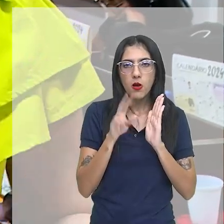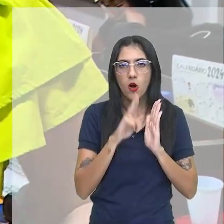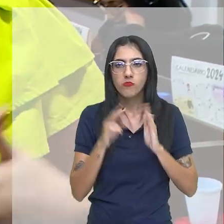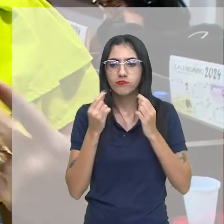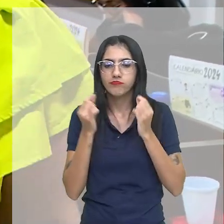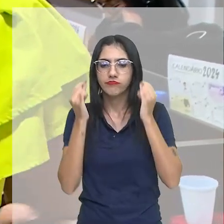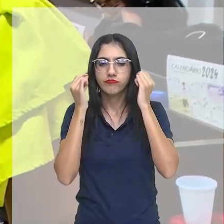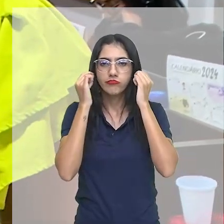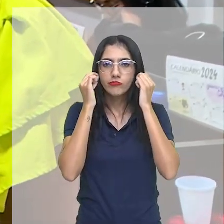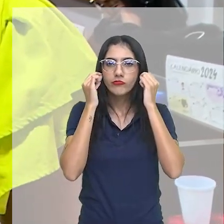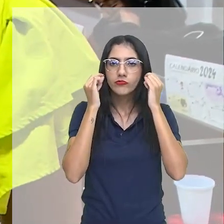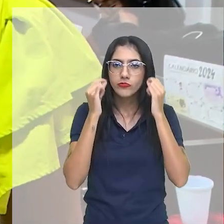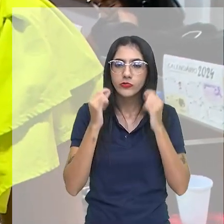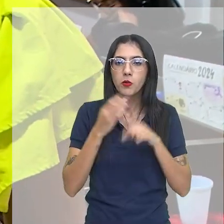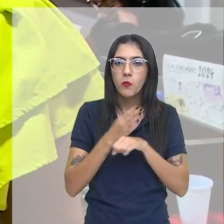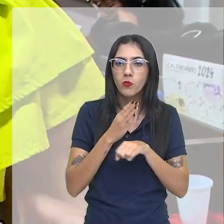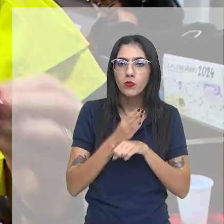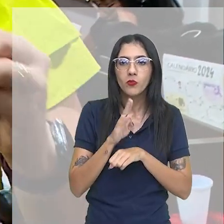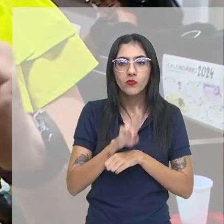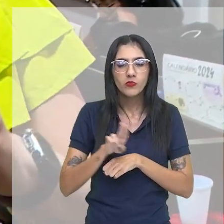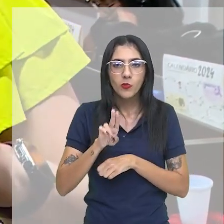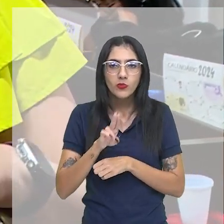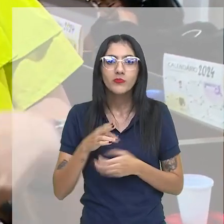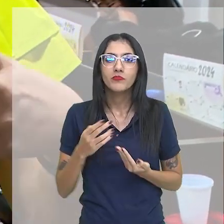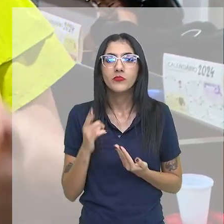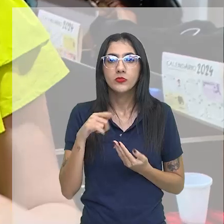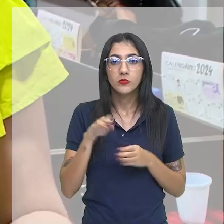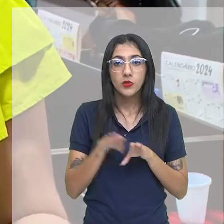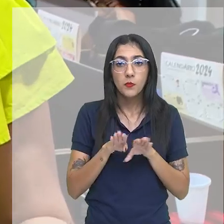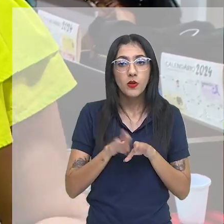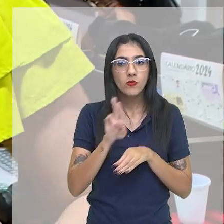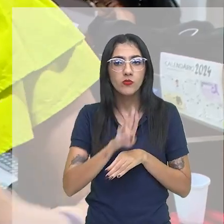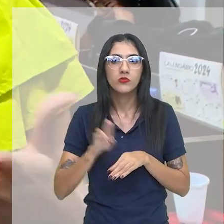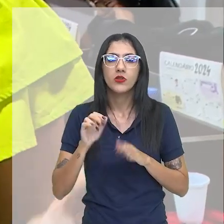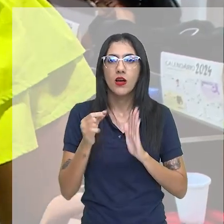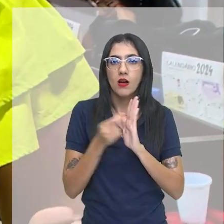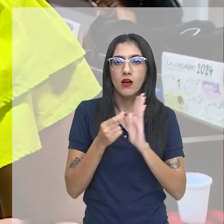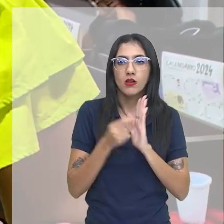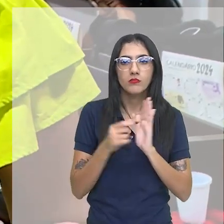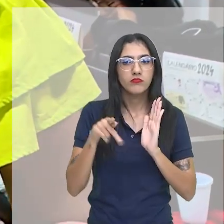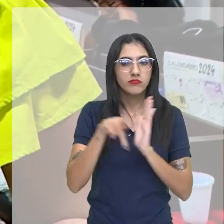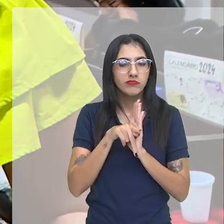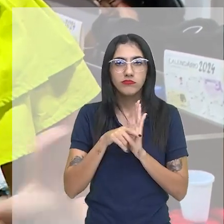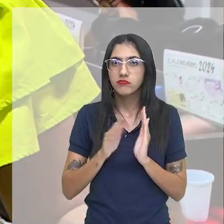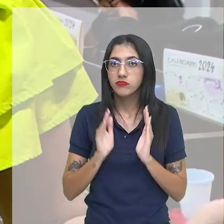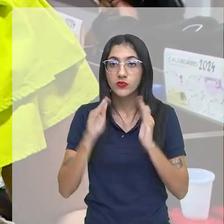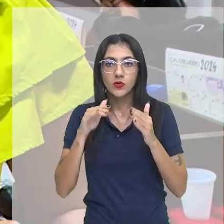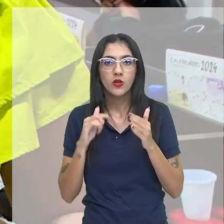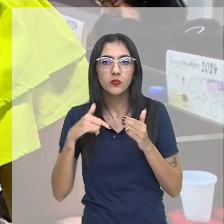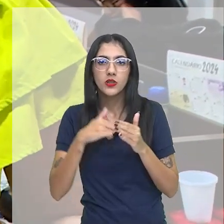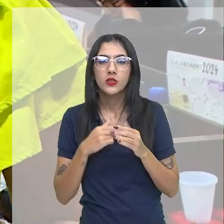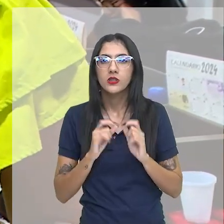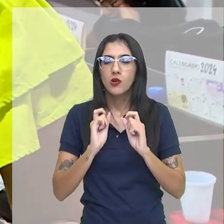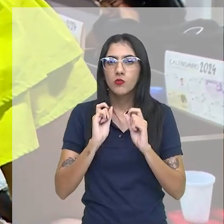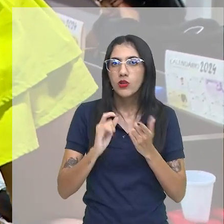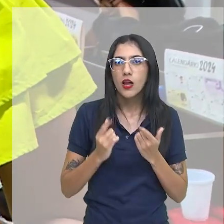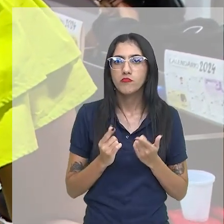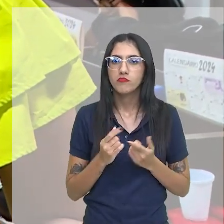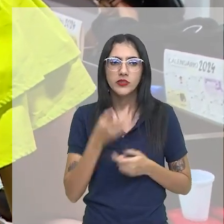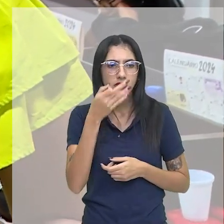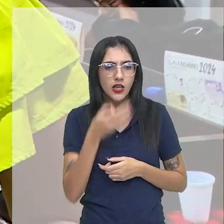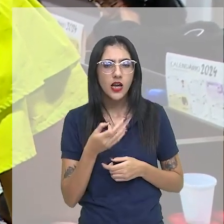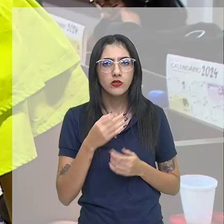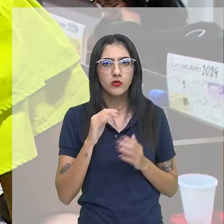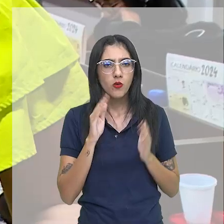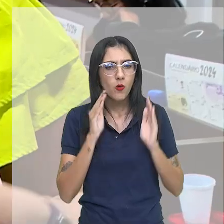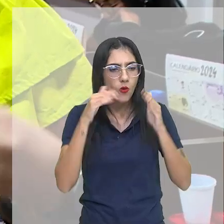e que eu fico escutando durante a atividade física, e também existem aplicativos direcionados para você estruturar, né, a sua